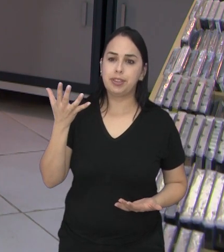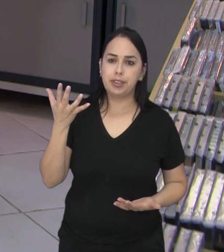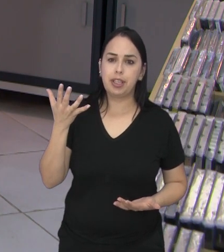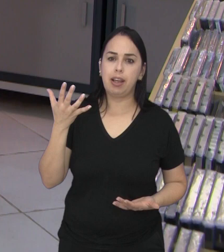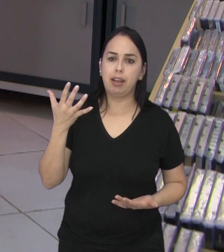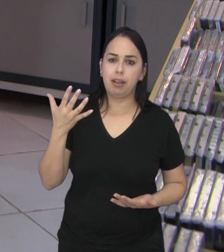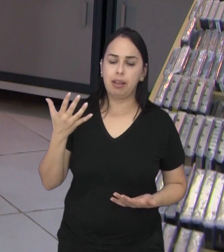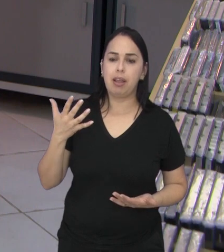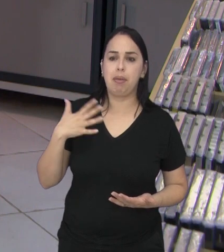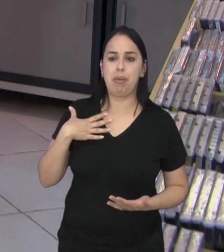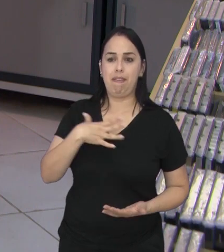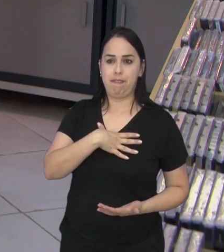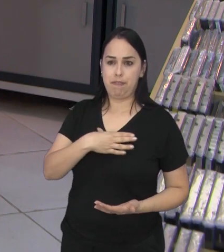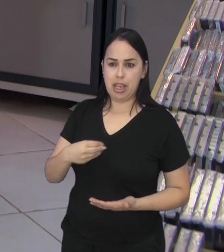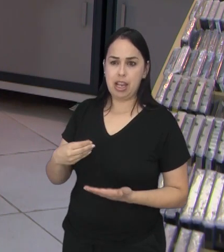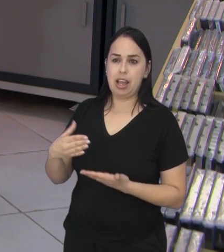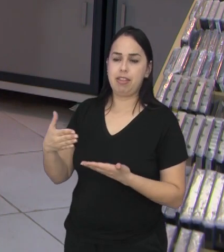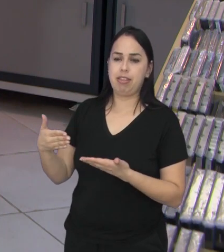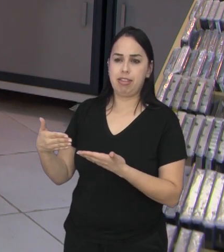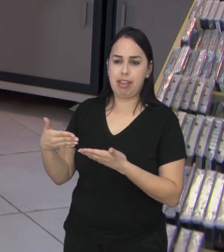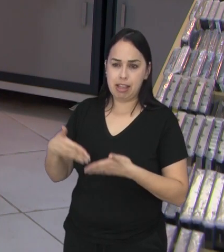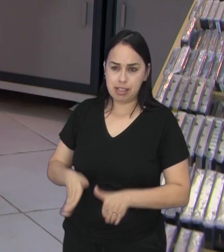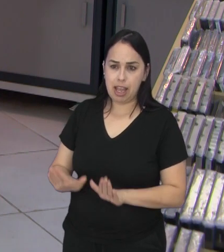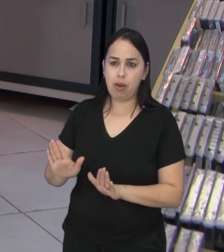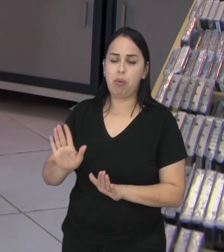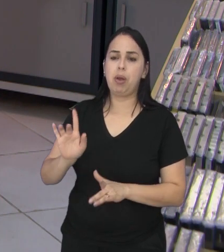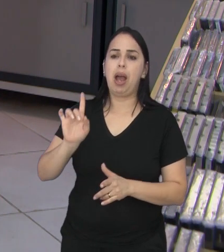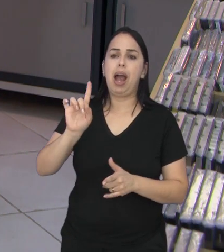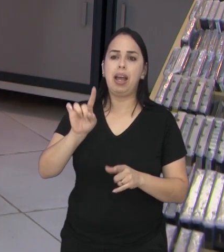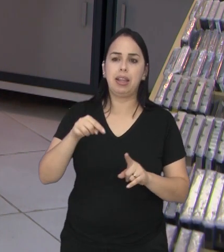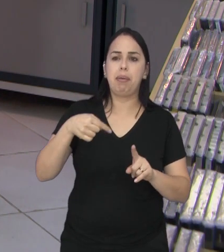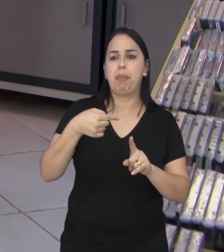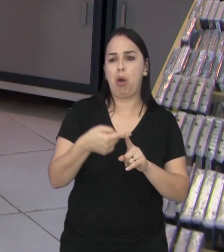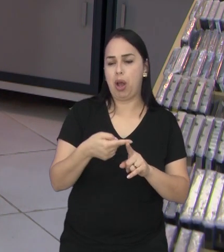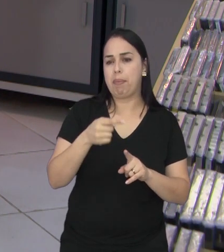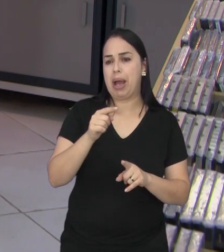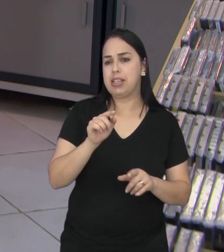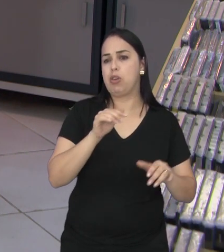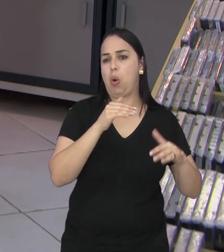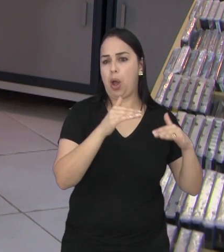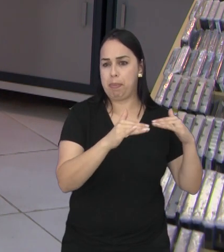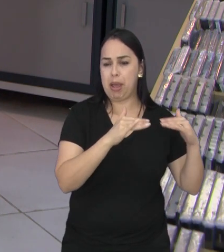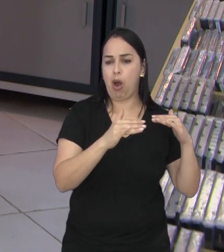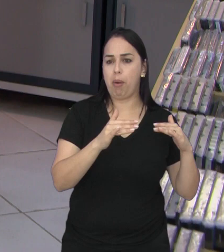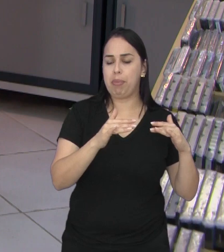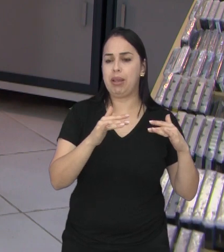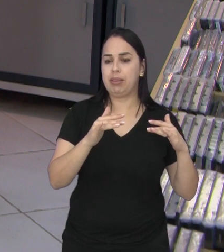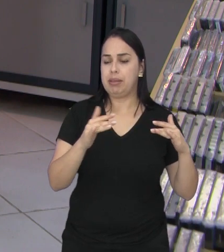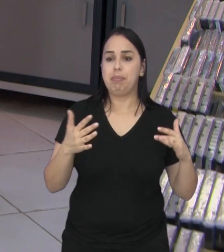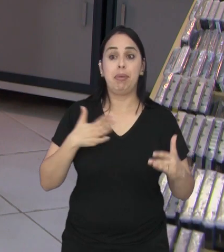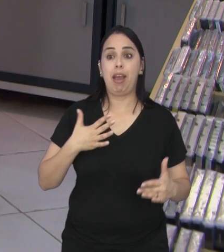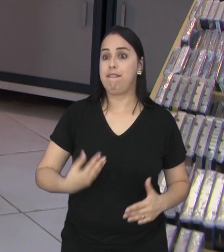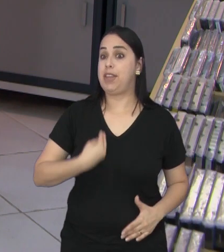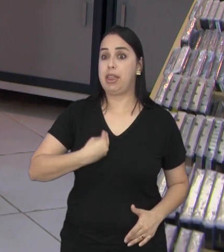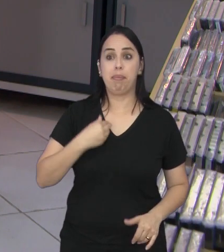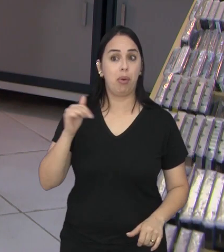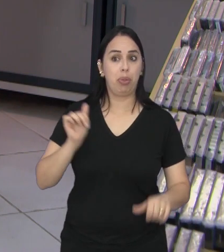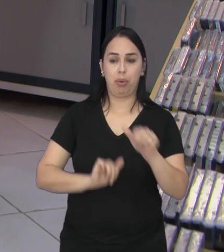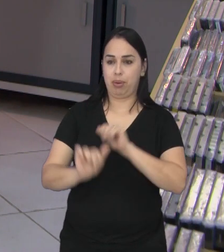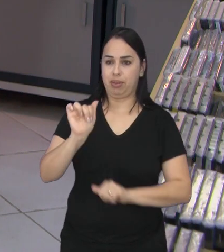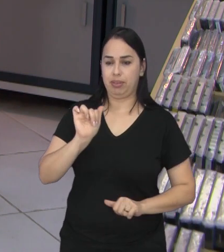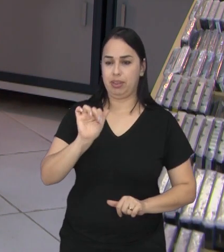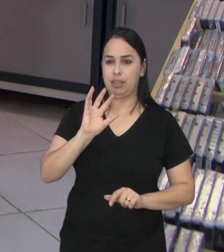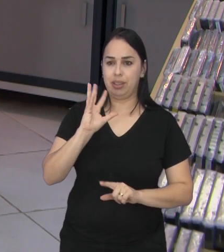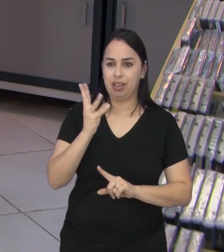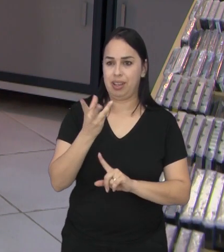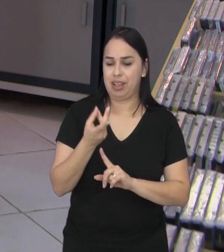depois da minha filha, da minha maternidade, depois do hip hop. Assim, eu falo que eu tinha uma vida antes, uma vida depois, sabe? Eu acho que a arte, e não é só